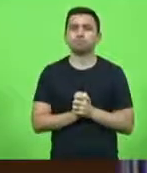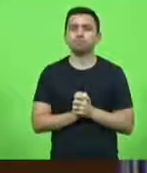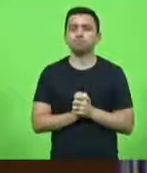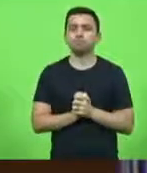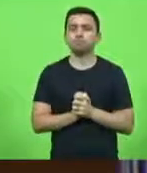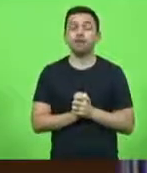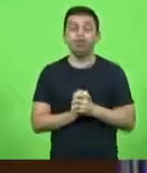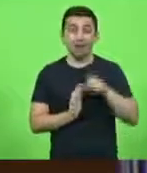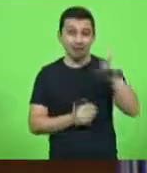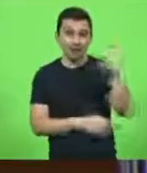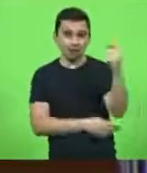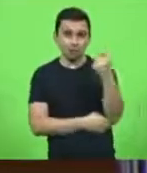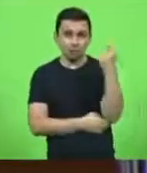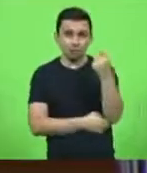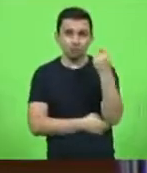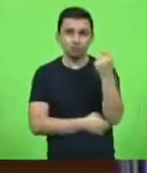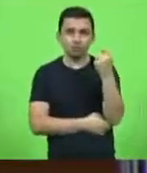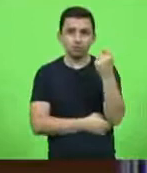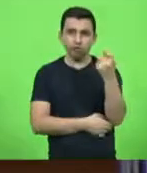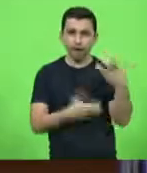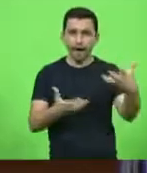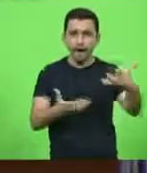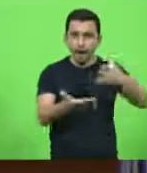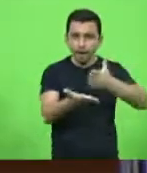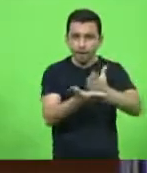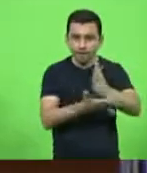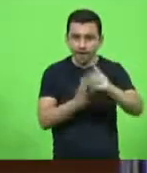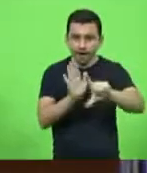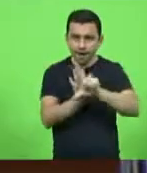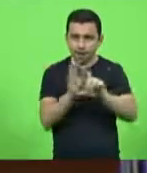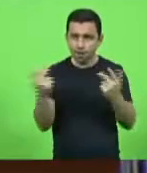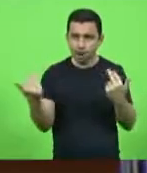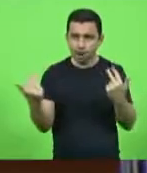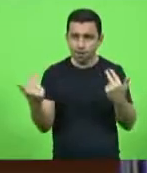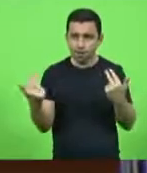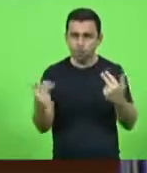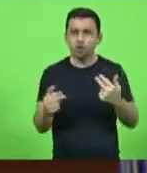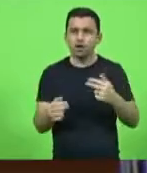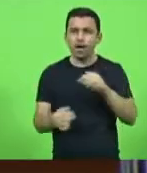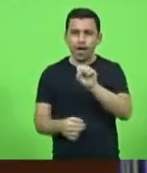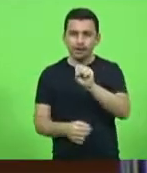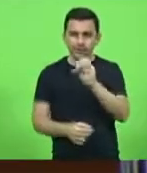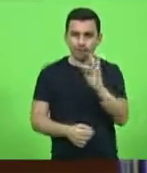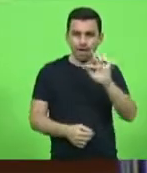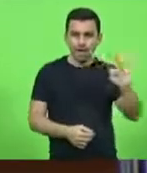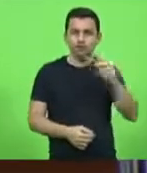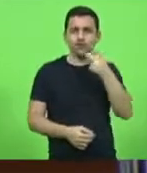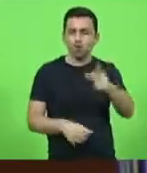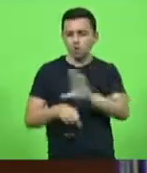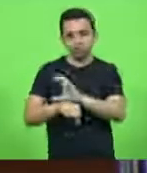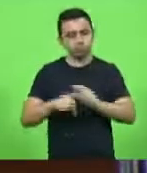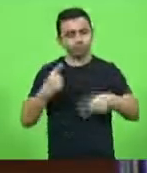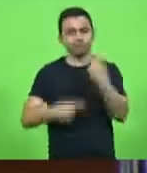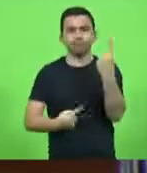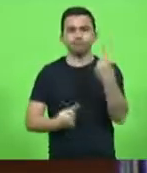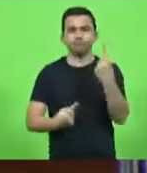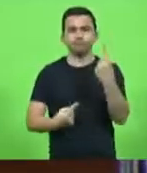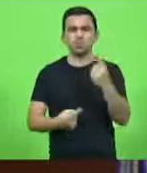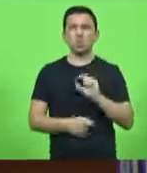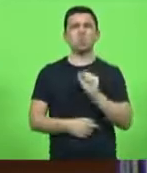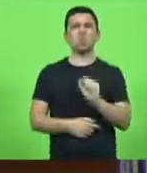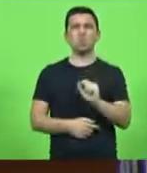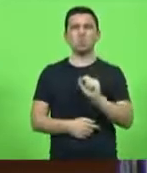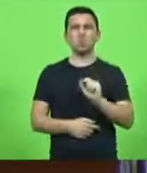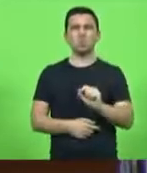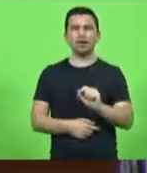depois o Rio Grande do Sul fiz aprovar uma lei dessa Supremo Tribunal Federal disse que é incondicional o que